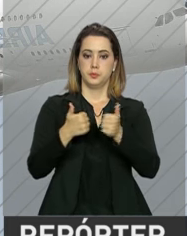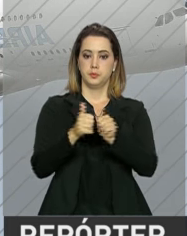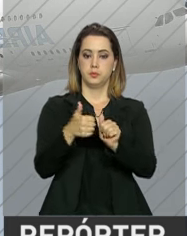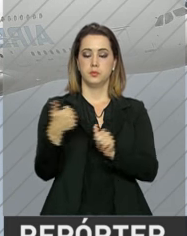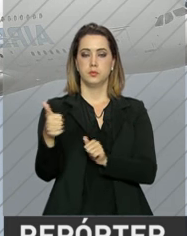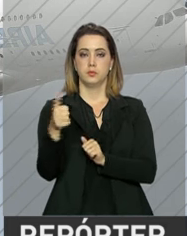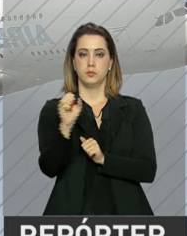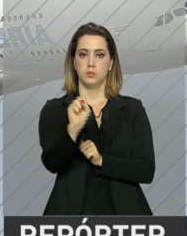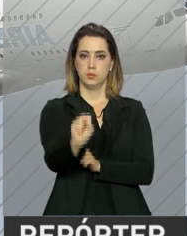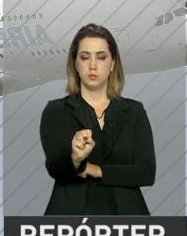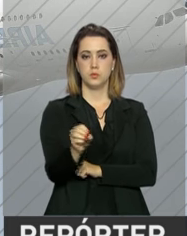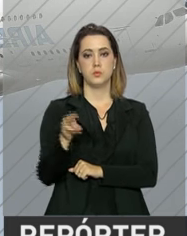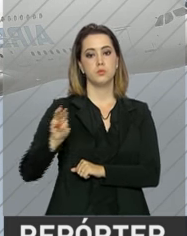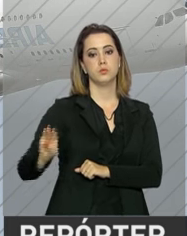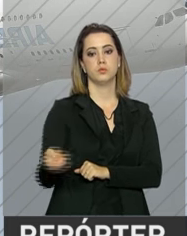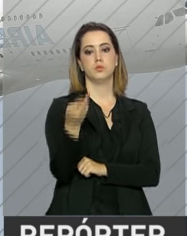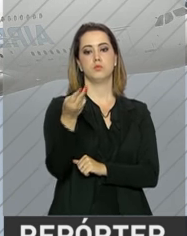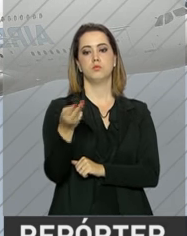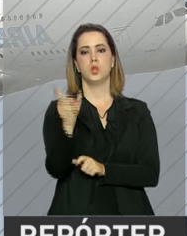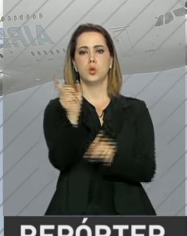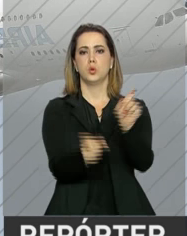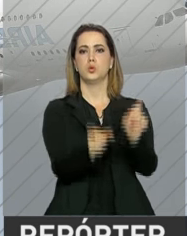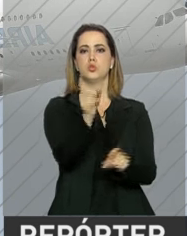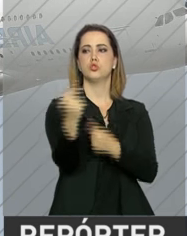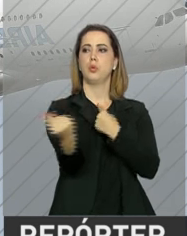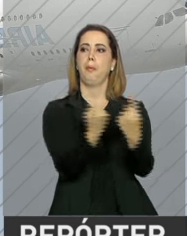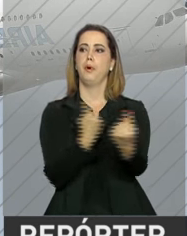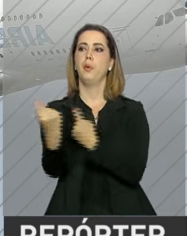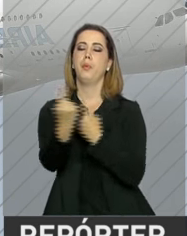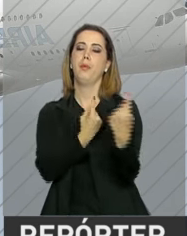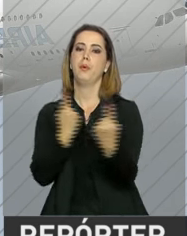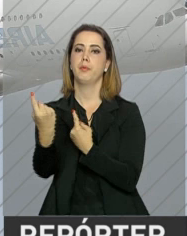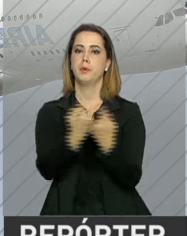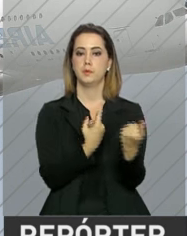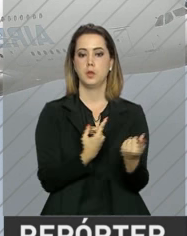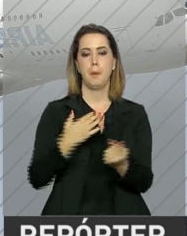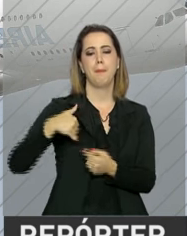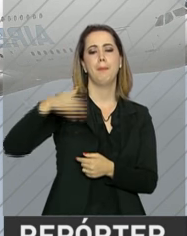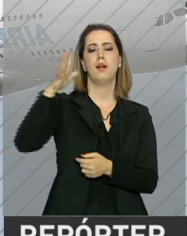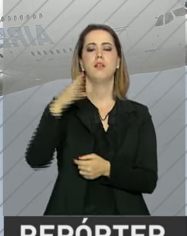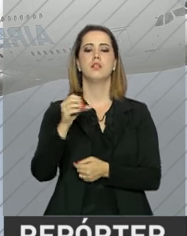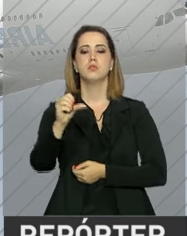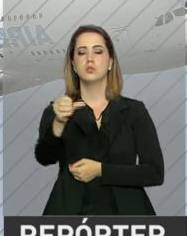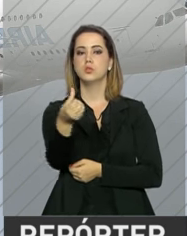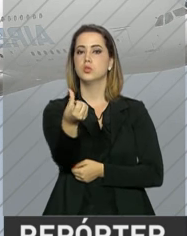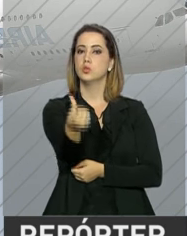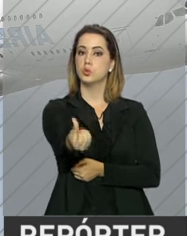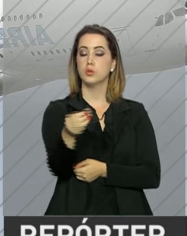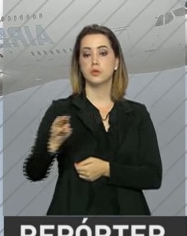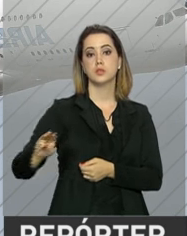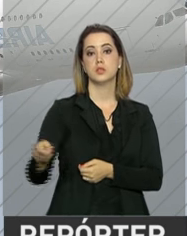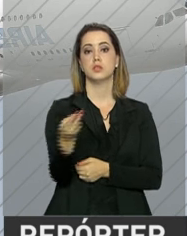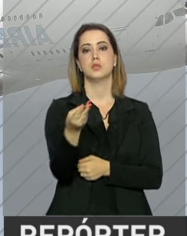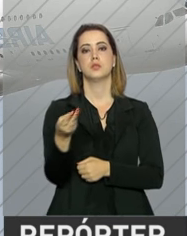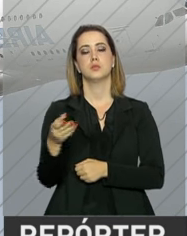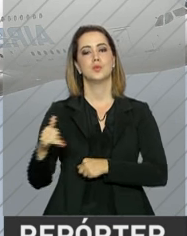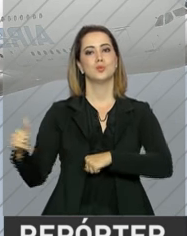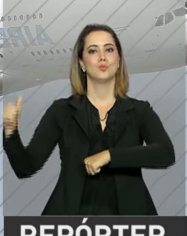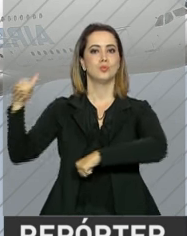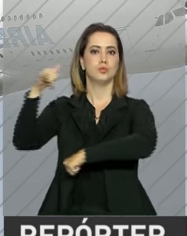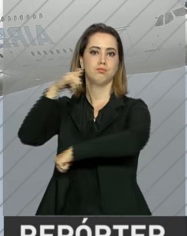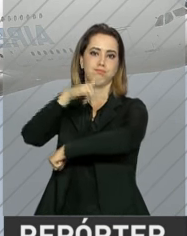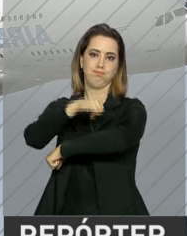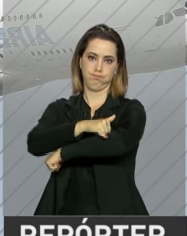de 118 milhões de passageiros. Foram mais de 96 milhões em voos domésticos e 21